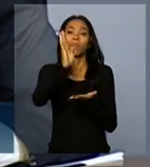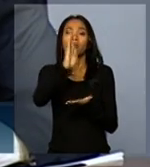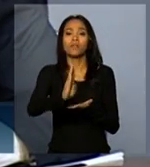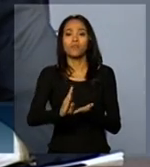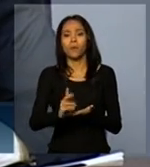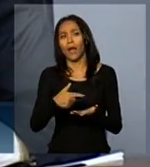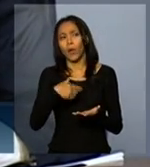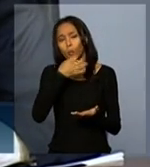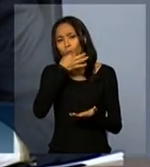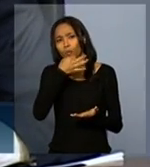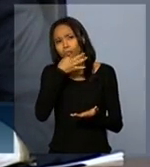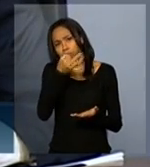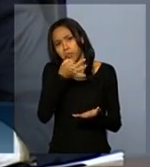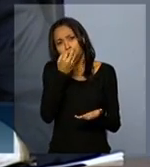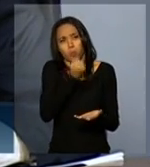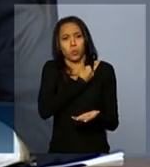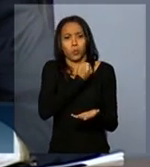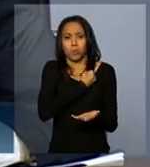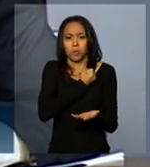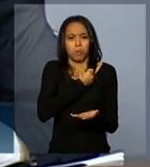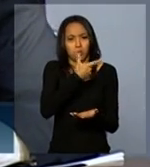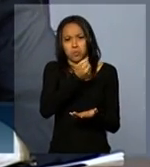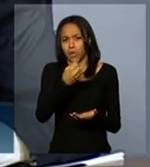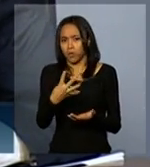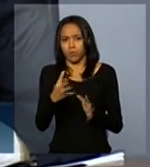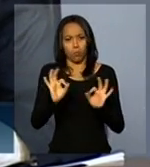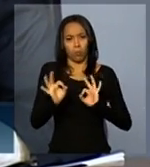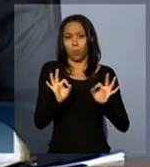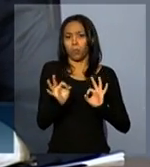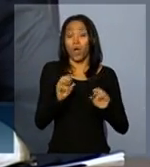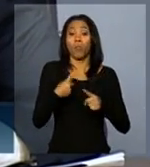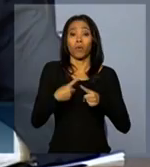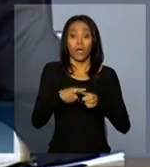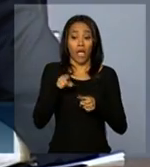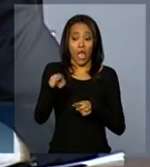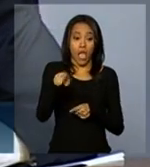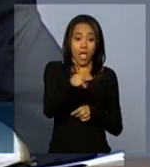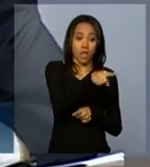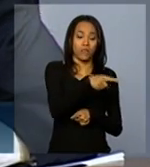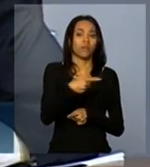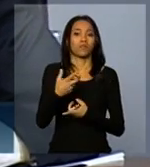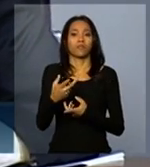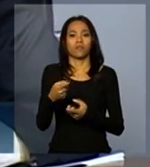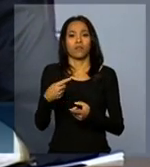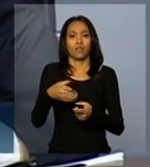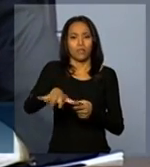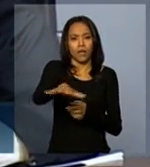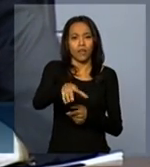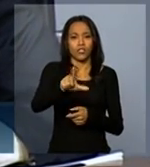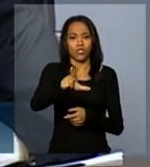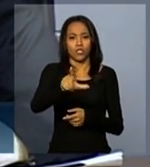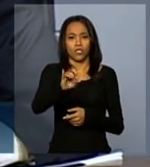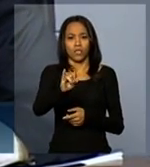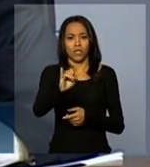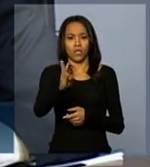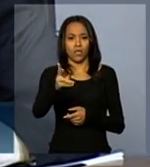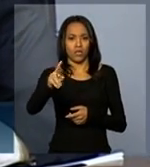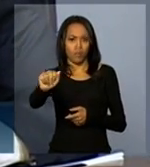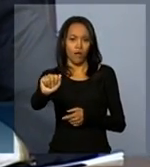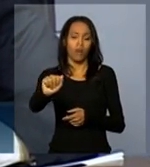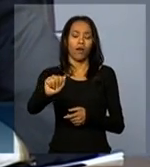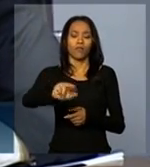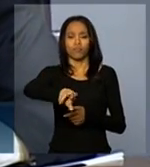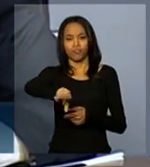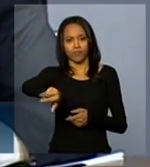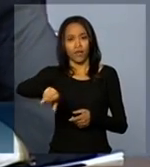um número para 2014, porque esses investimentos, inclusive o investimento de Libra, etc., exercerão